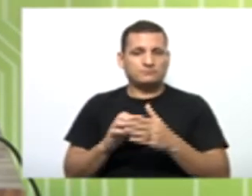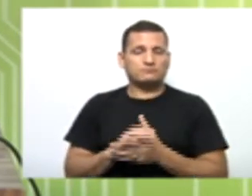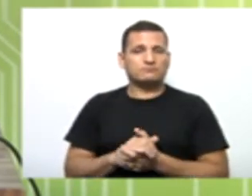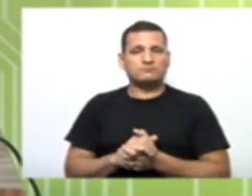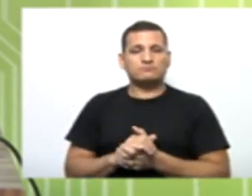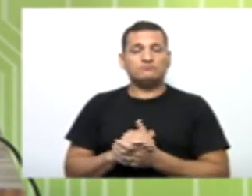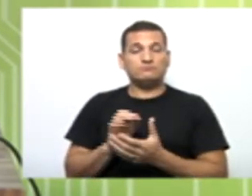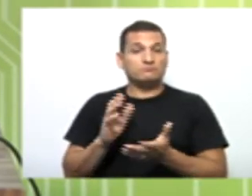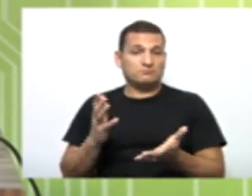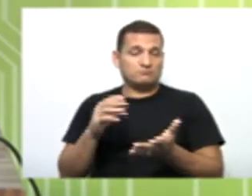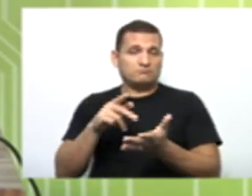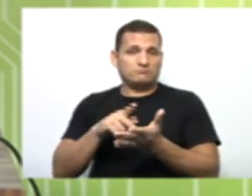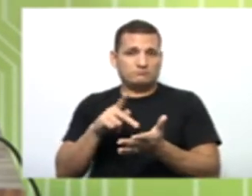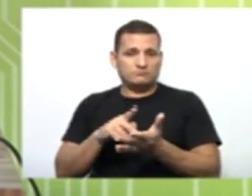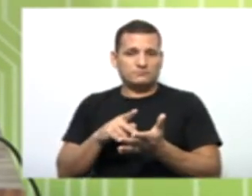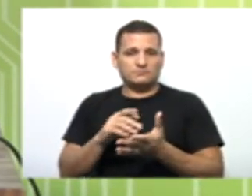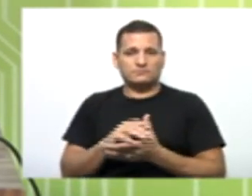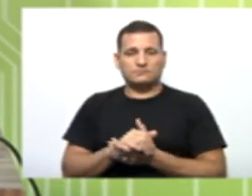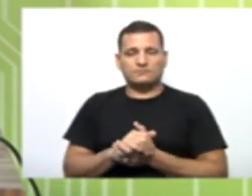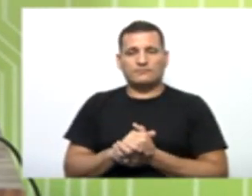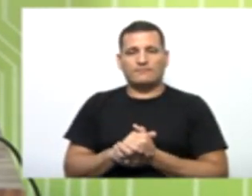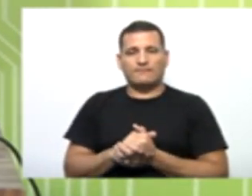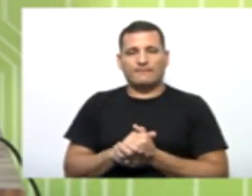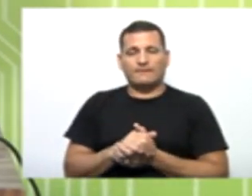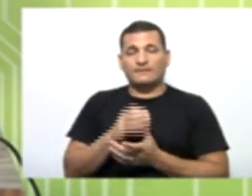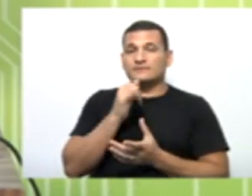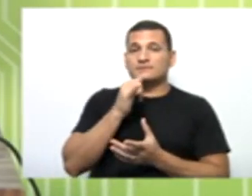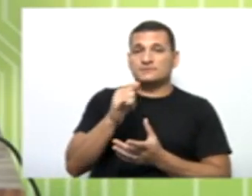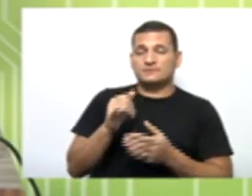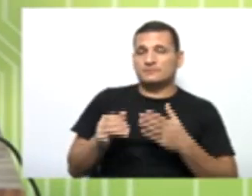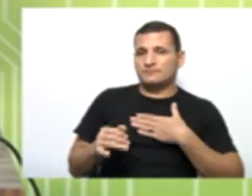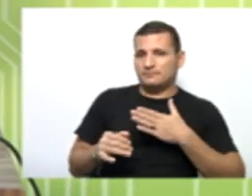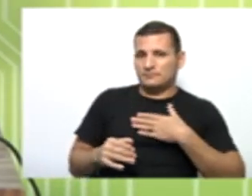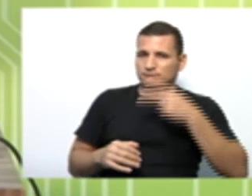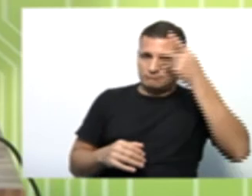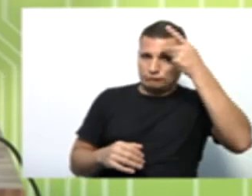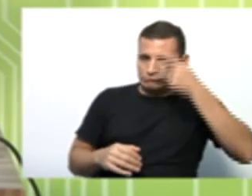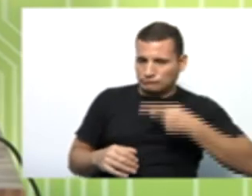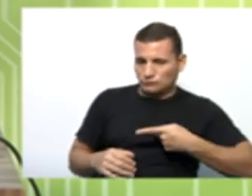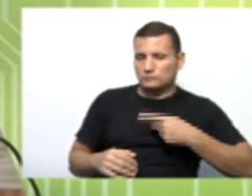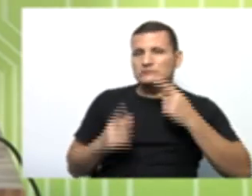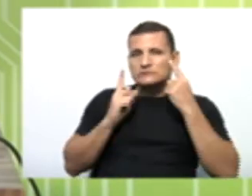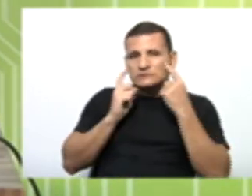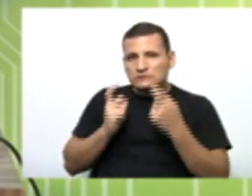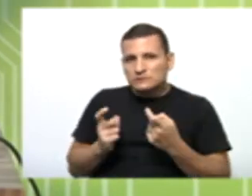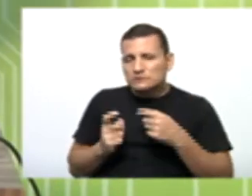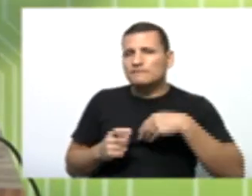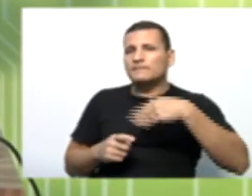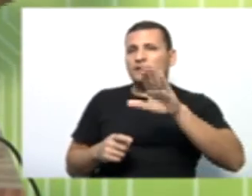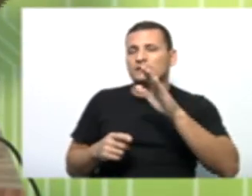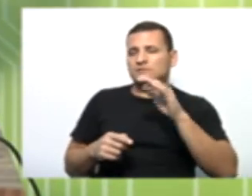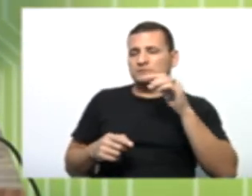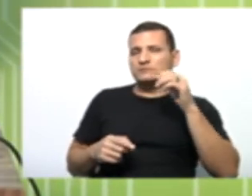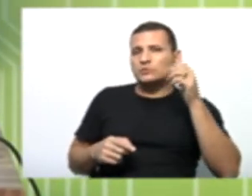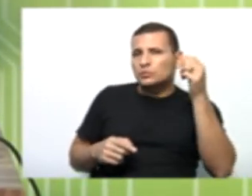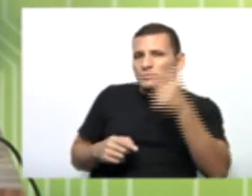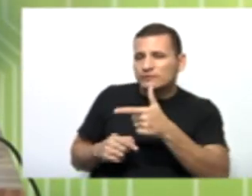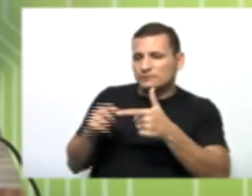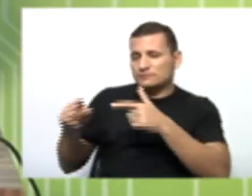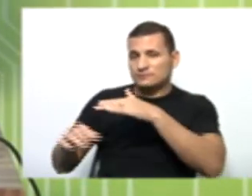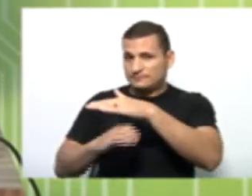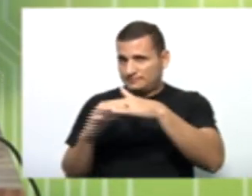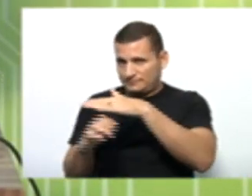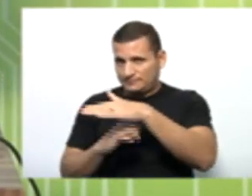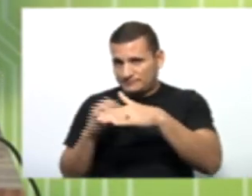que se eu coloco os meus interesses individuais à frente dos princípios éticos e